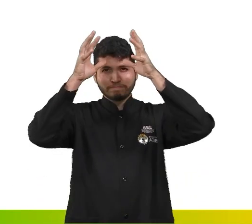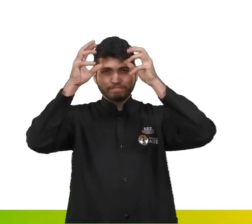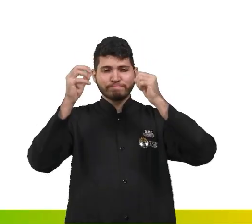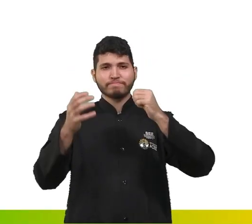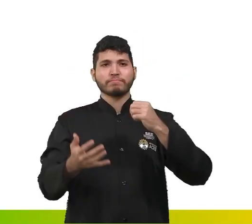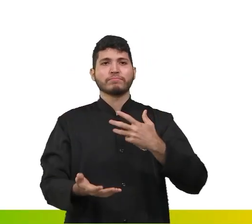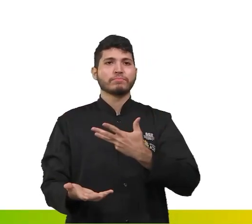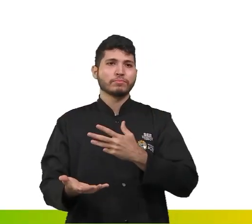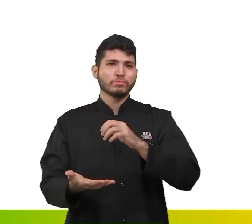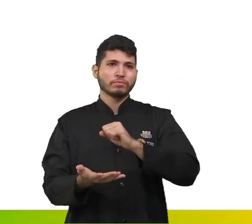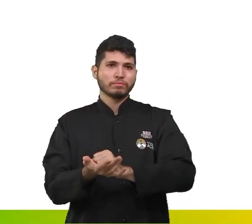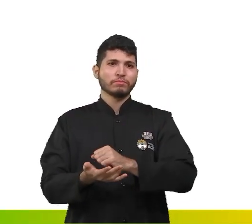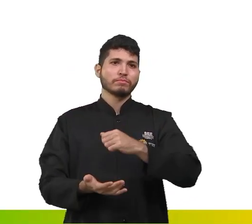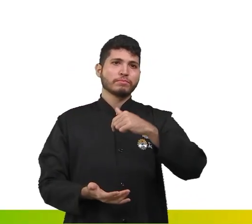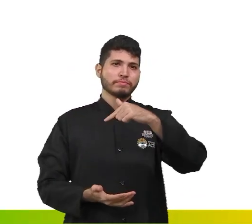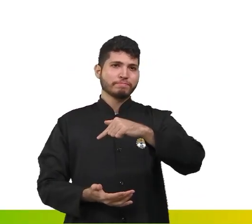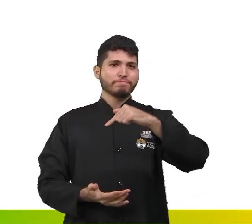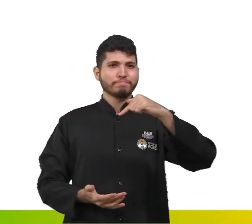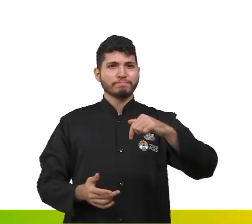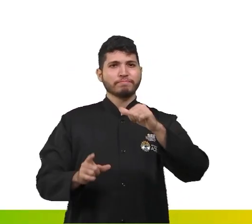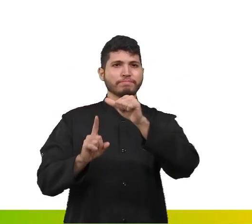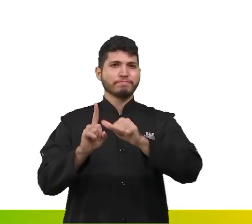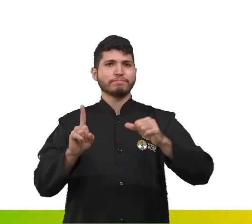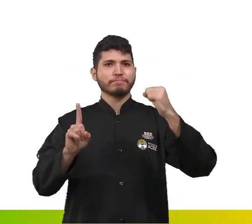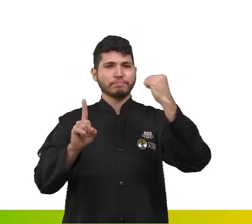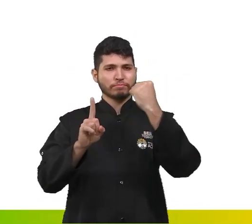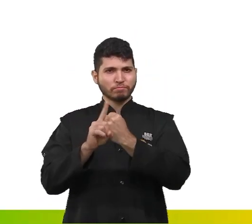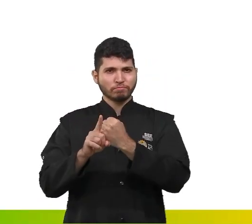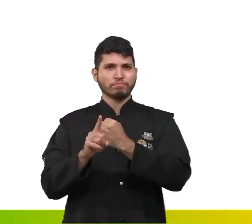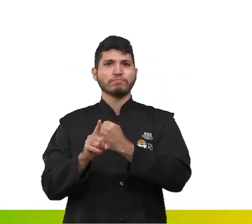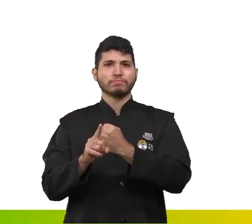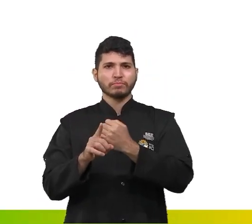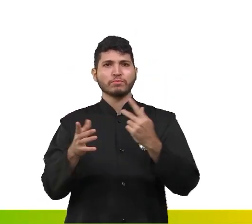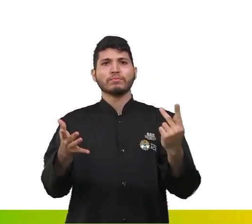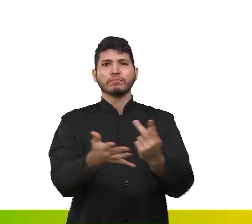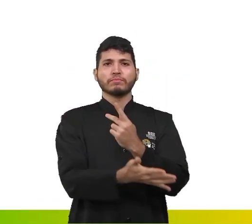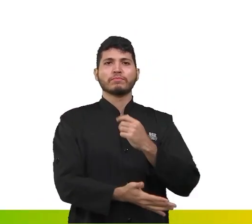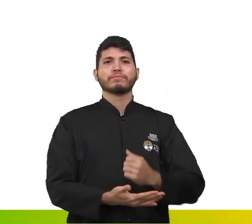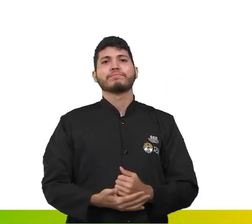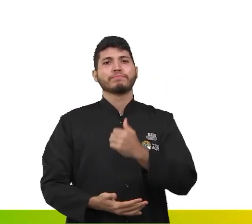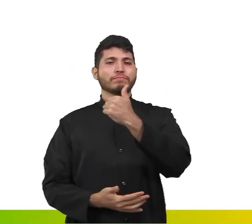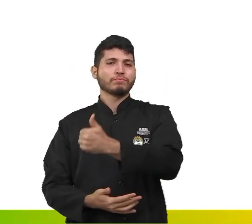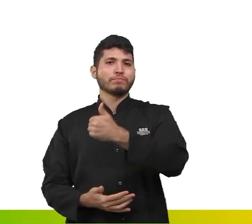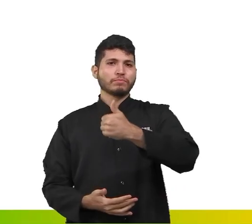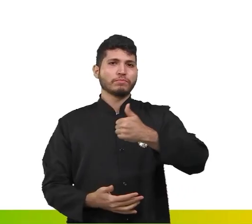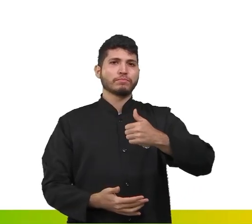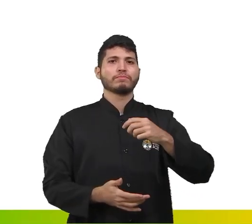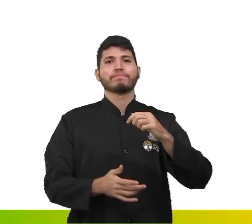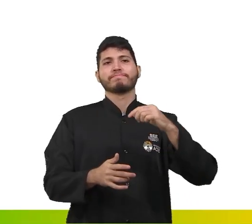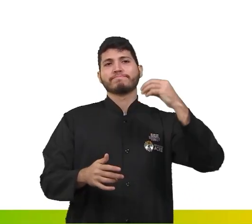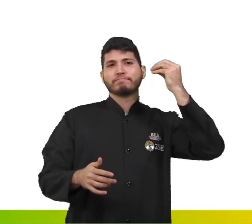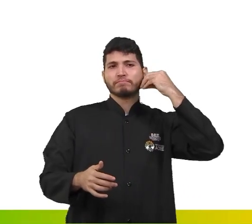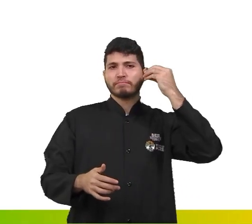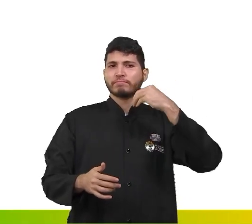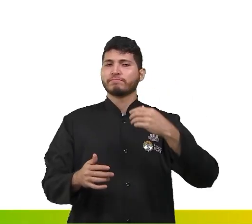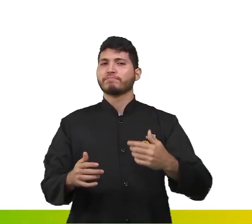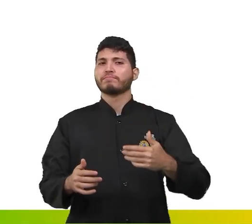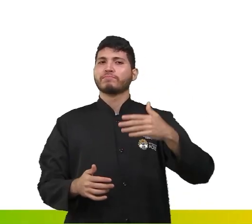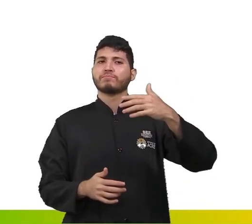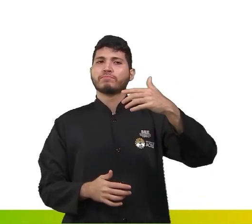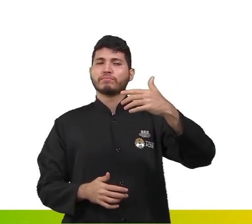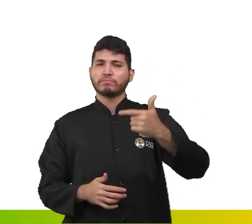77 feminicídios consumados e 111 tentativas entre 2018 e 2024.